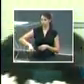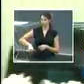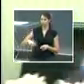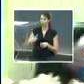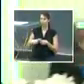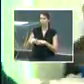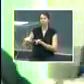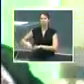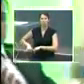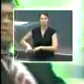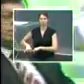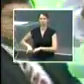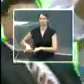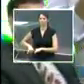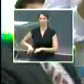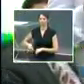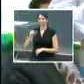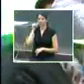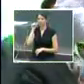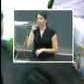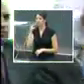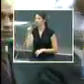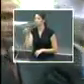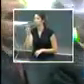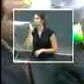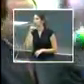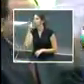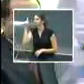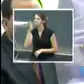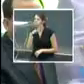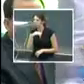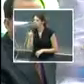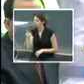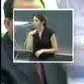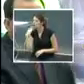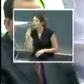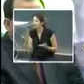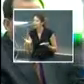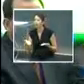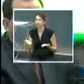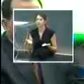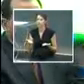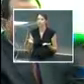Eu disse: o Deus que me deu é o Deus que quis pegar de volta.